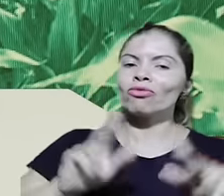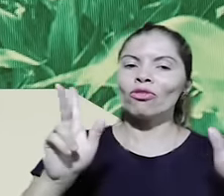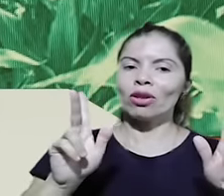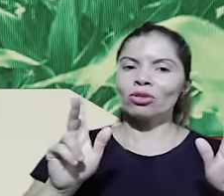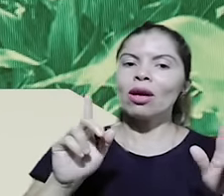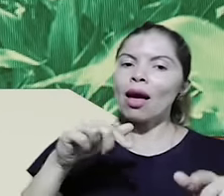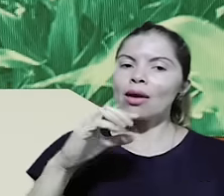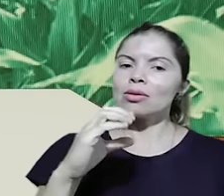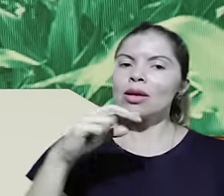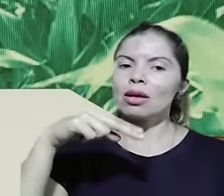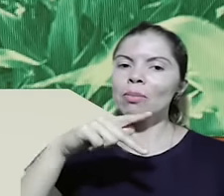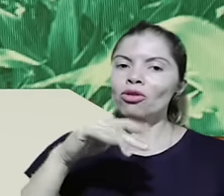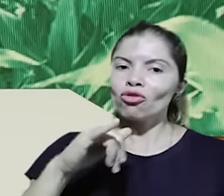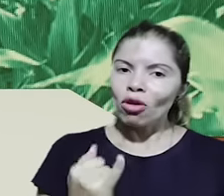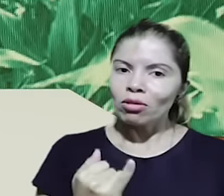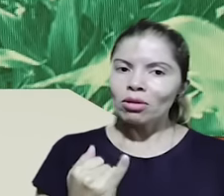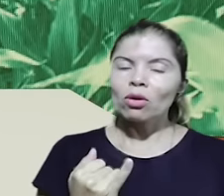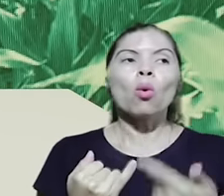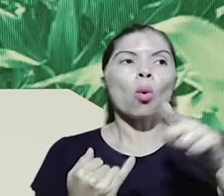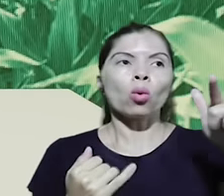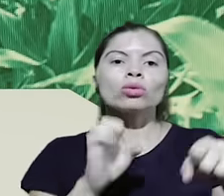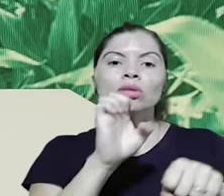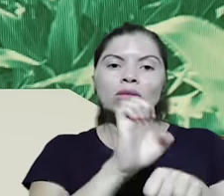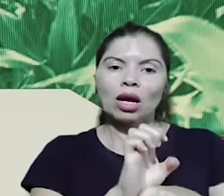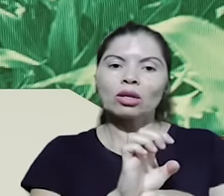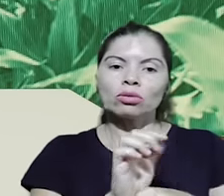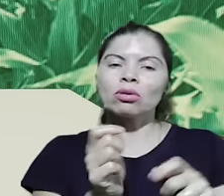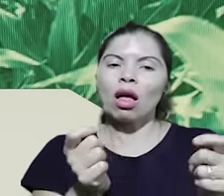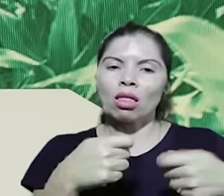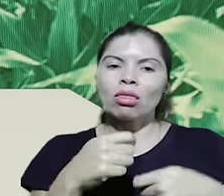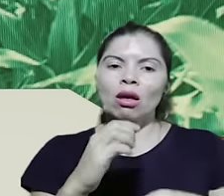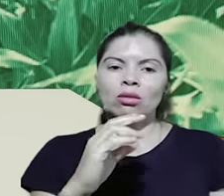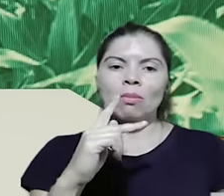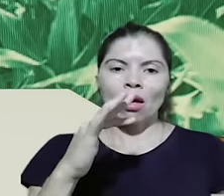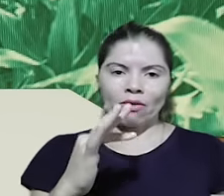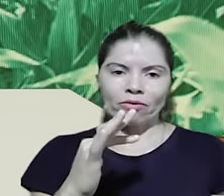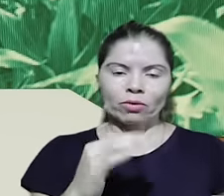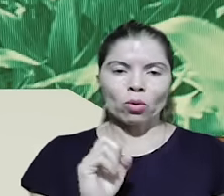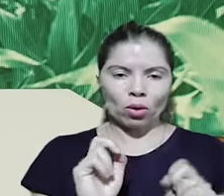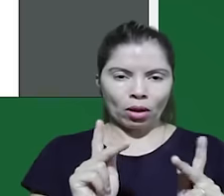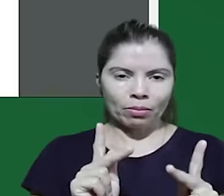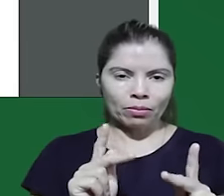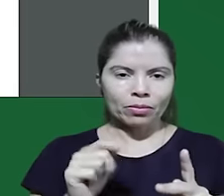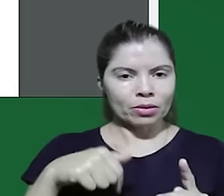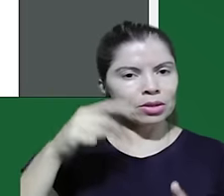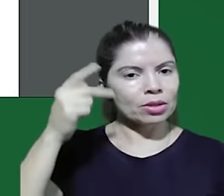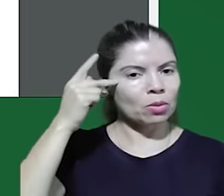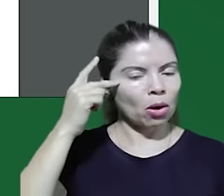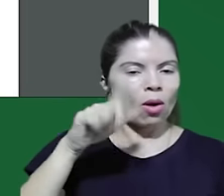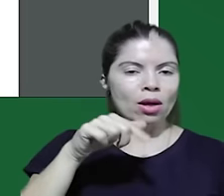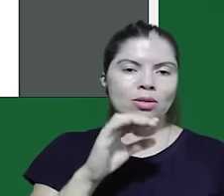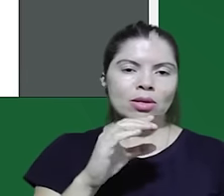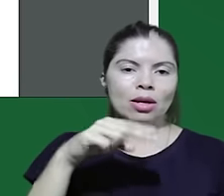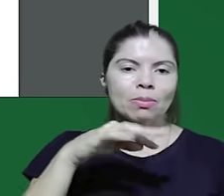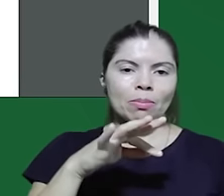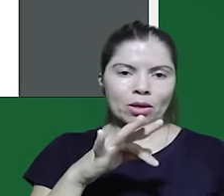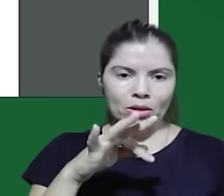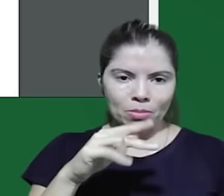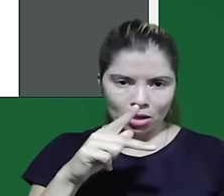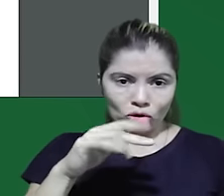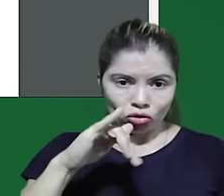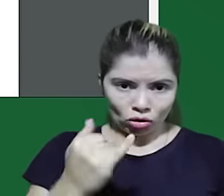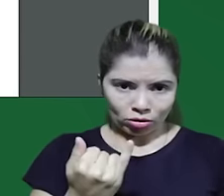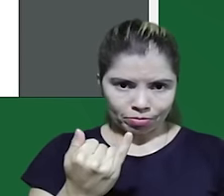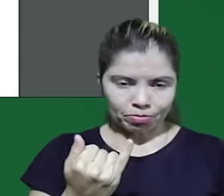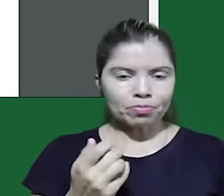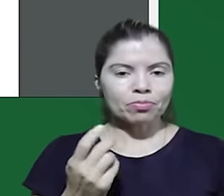CNPJ então aqui quando você for fazer o cadastro do MT ente é o CNPJ e aí o primeiro acesso que